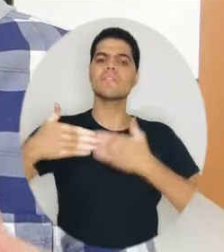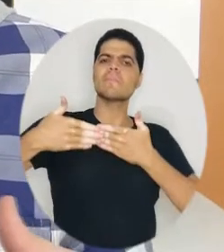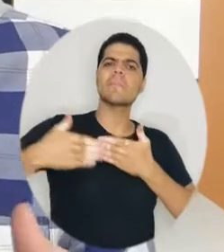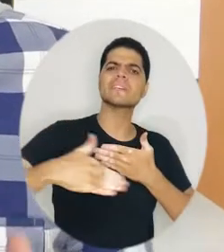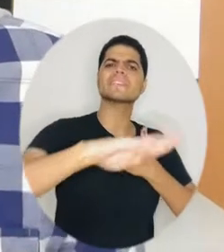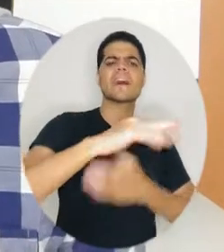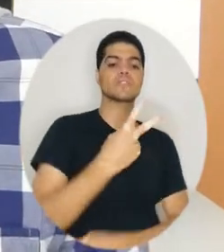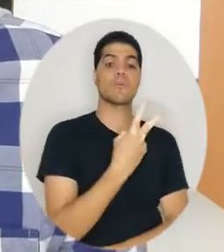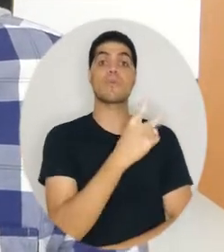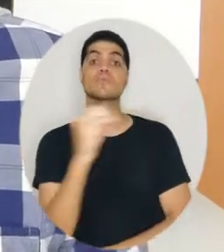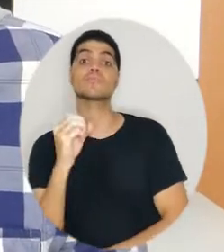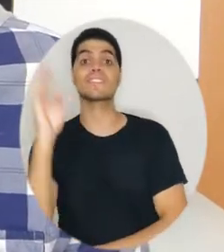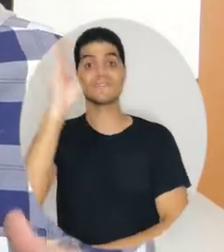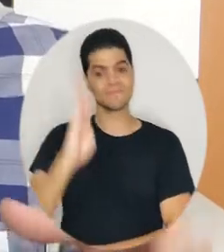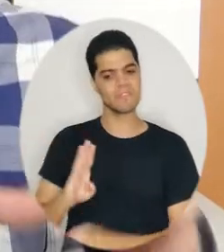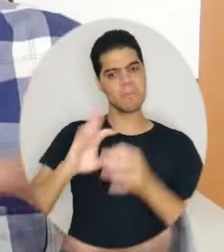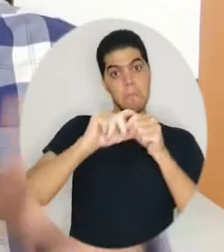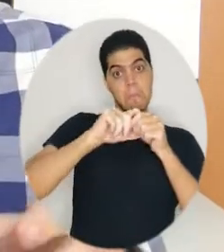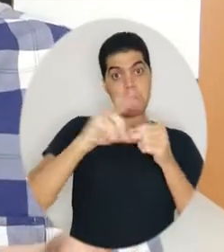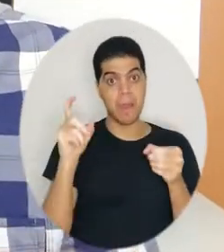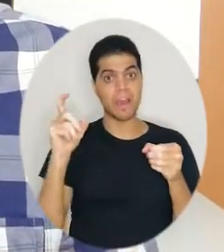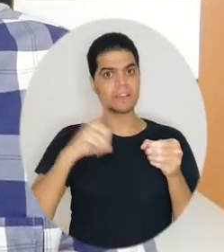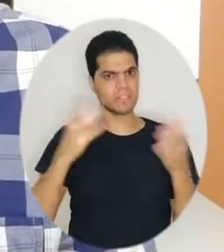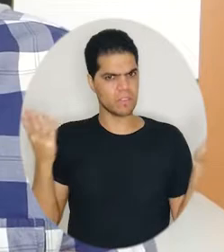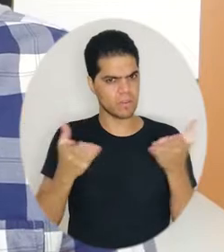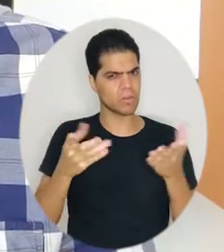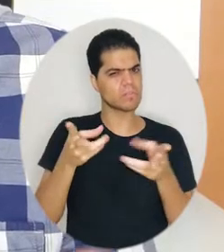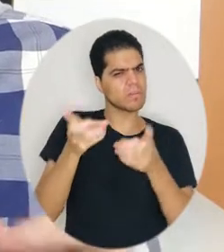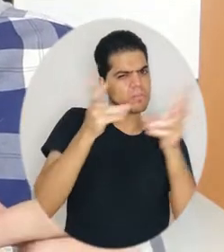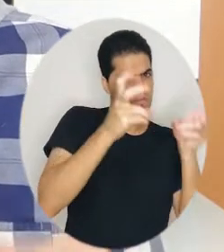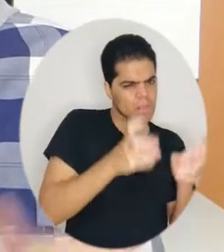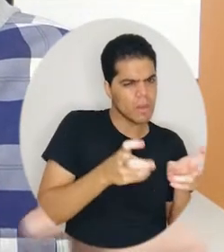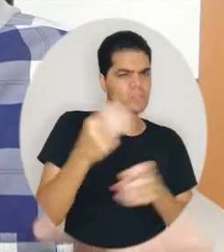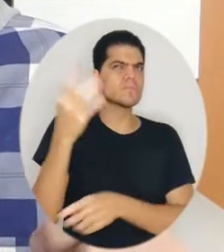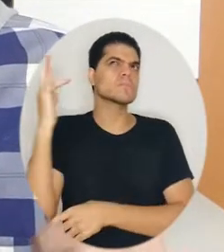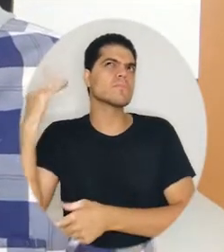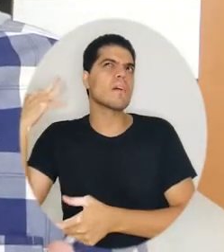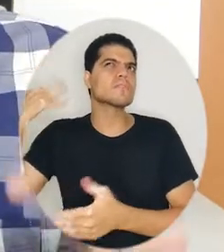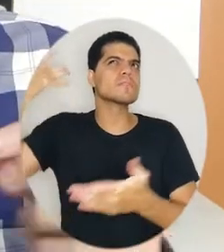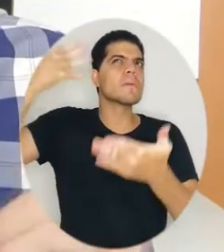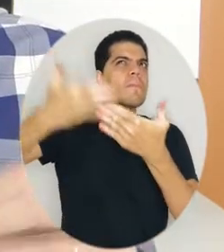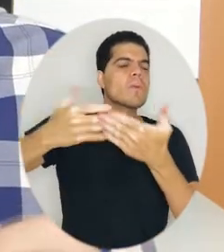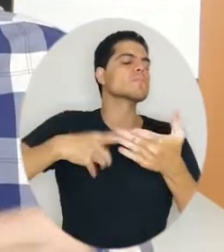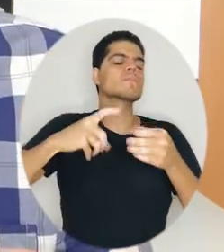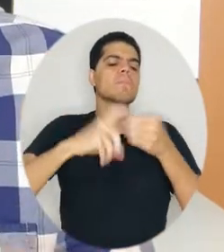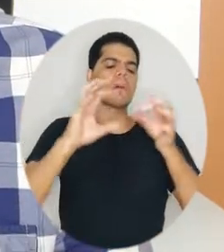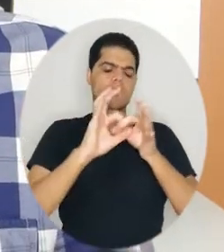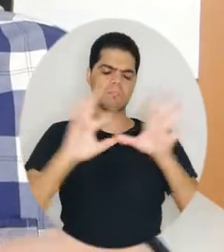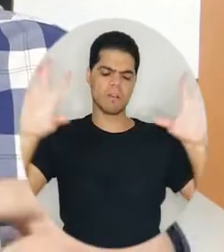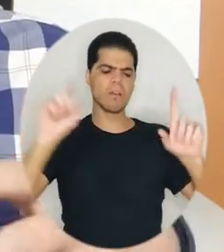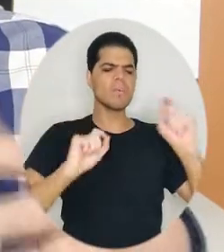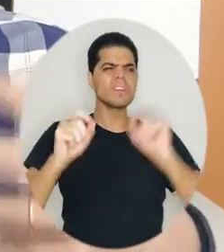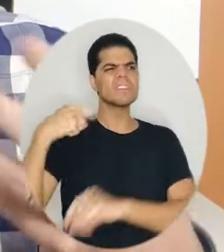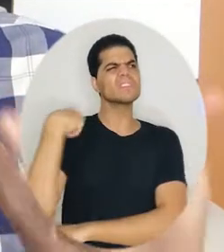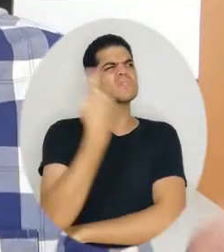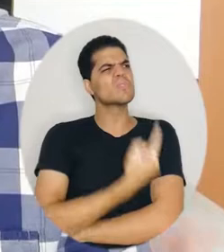com tudo isso que nós vemos sobre os usos políticos dessa memória da Independência a gente pode-se questionar Qual é o memória da